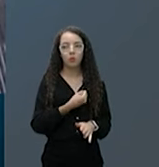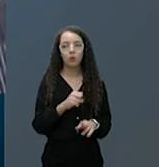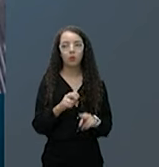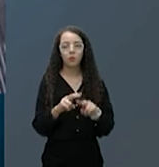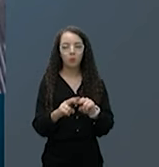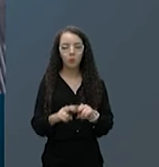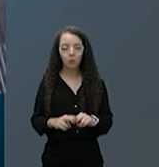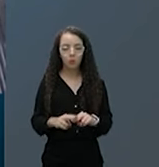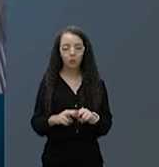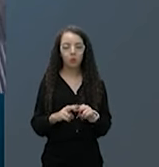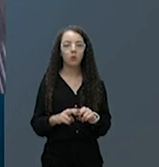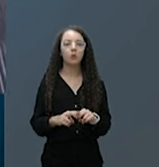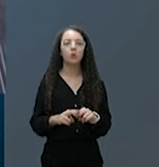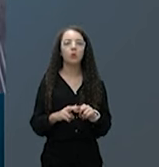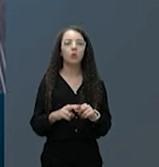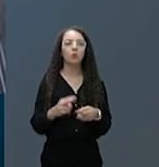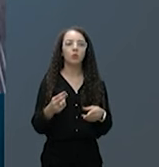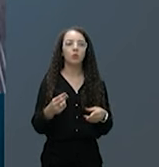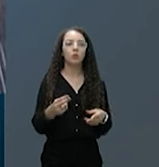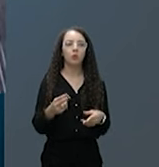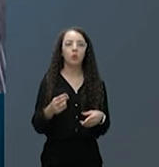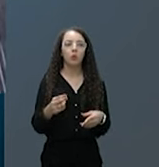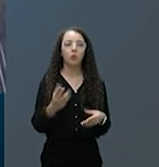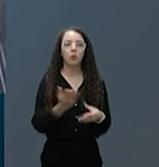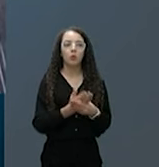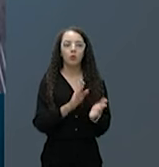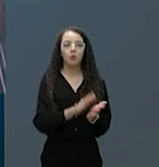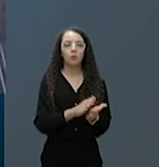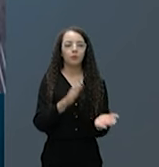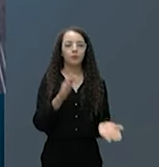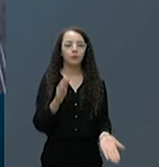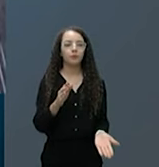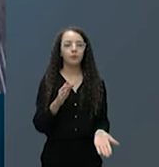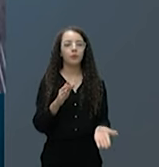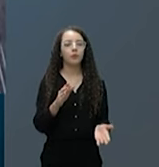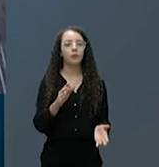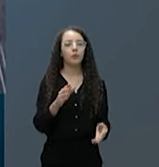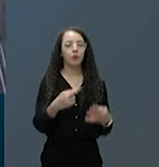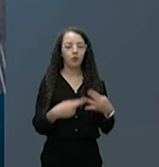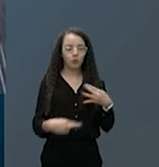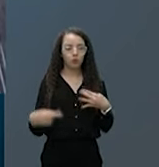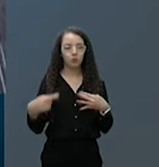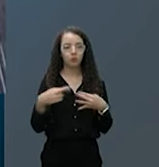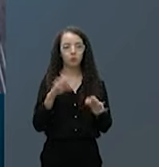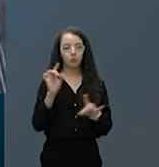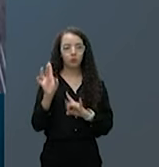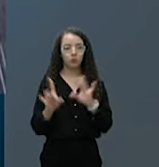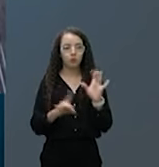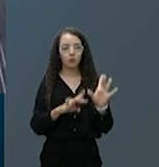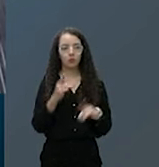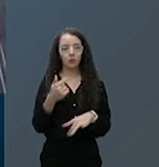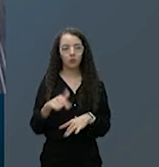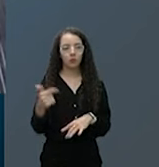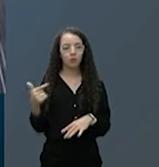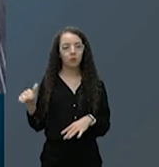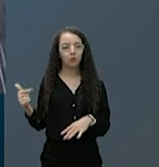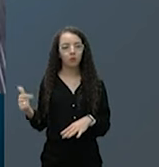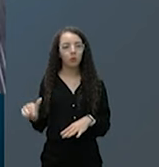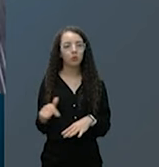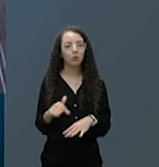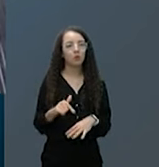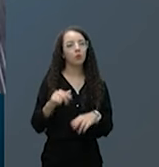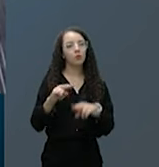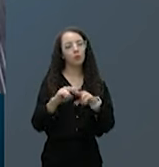de definição de entendimento a ser firmado em recurso especial repetitivo ou repercussão geral. Ademais, tendo por